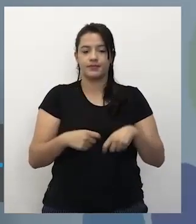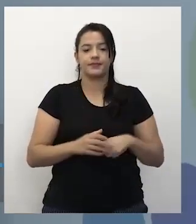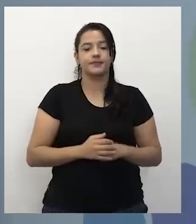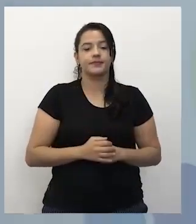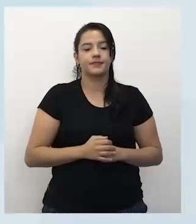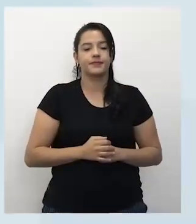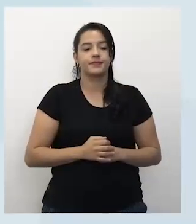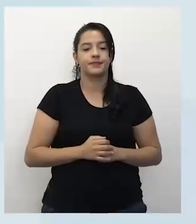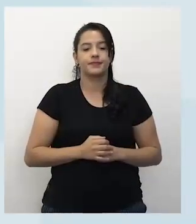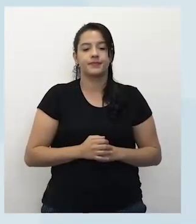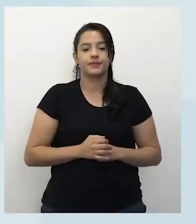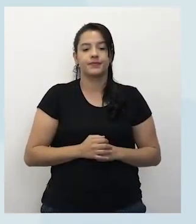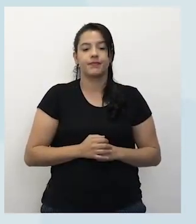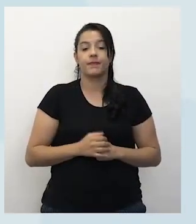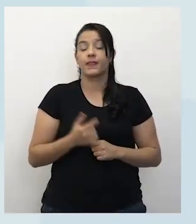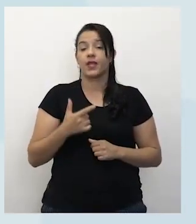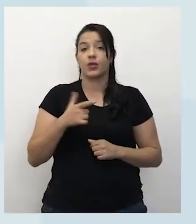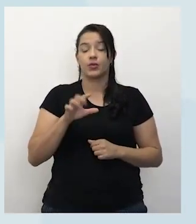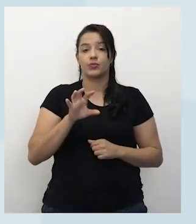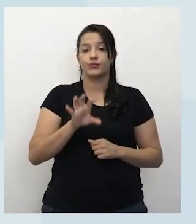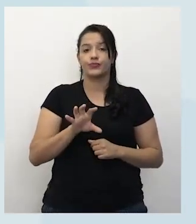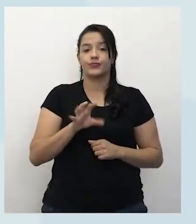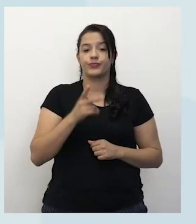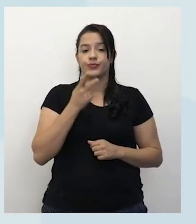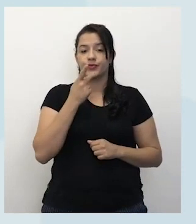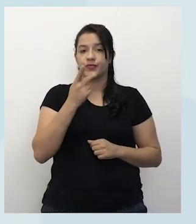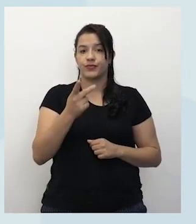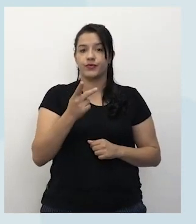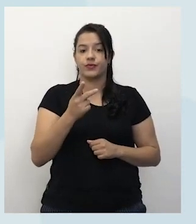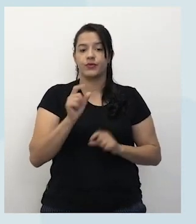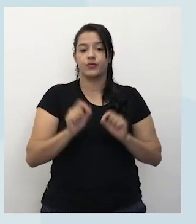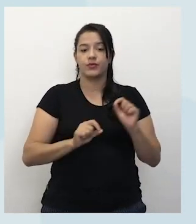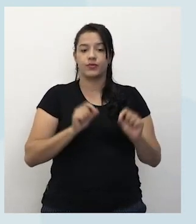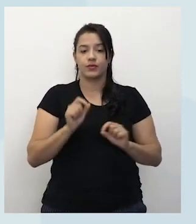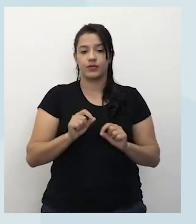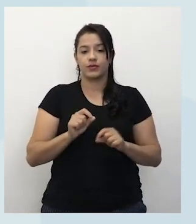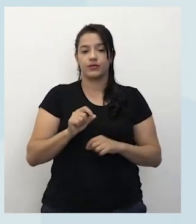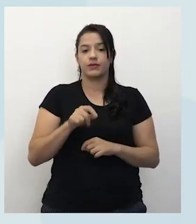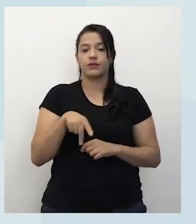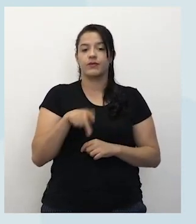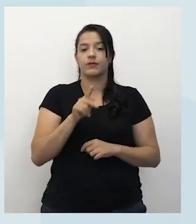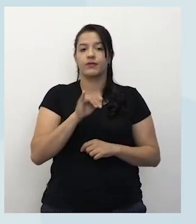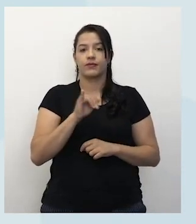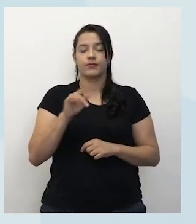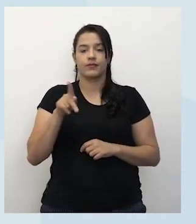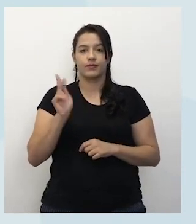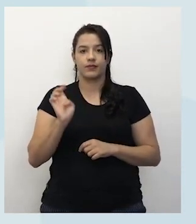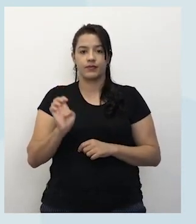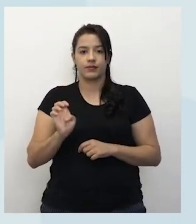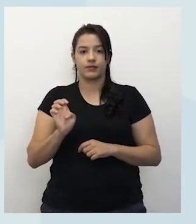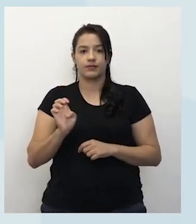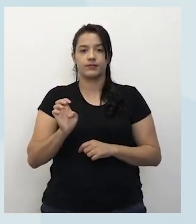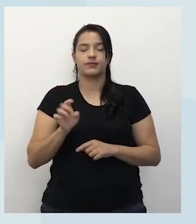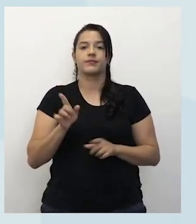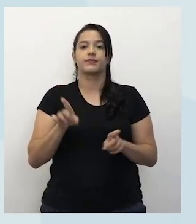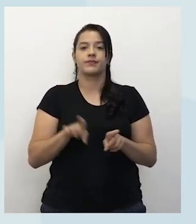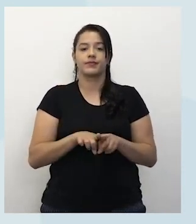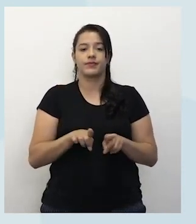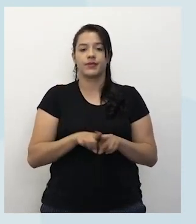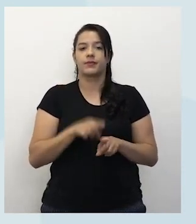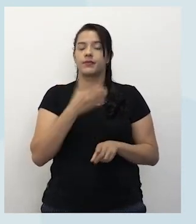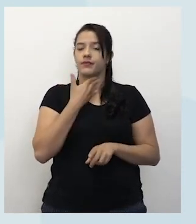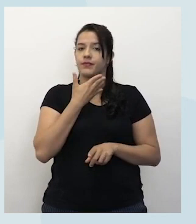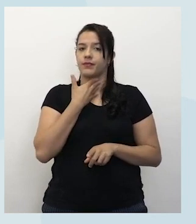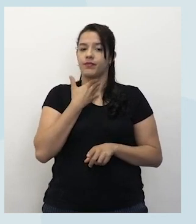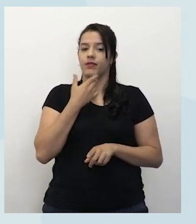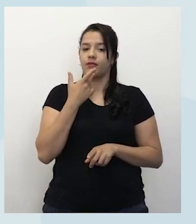voltar it. Aqui, agora a gente tem aqui o som de I, uhum, né? Então, você fala bike, né? Yep. A bicicleta, então, eu em inglês